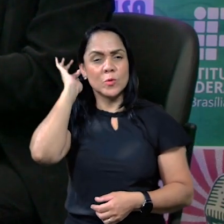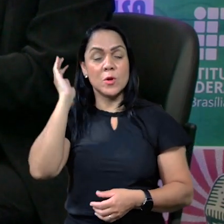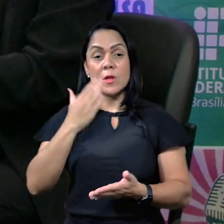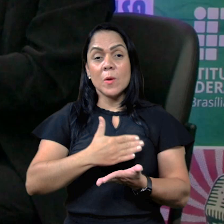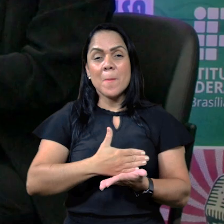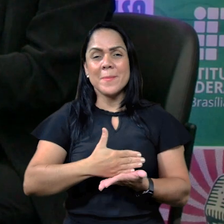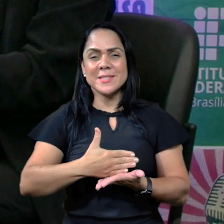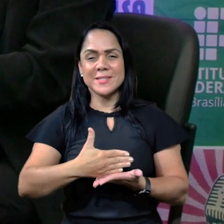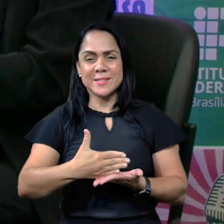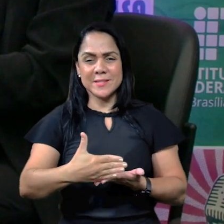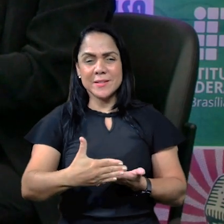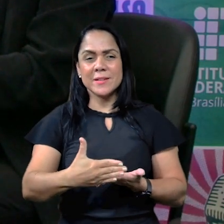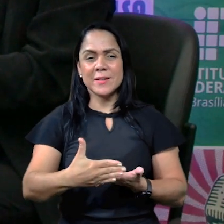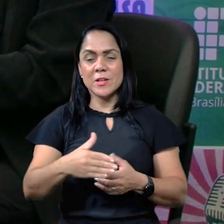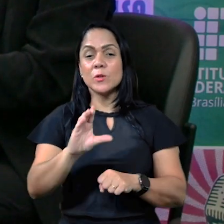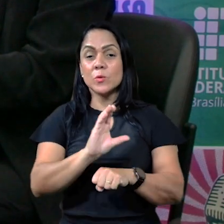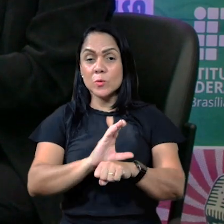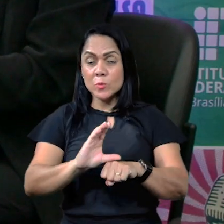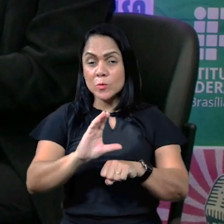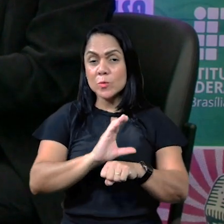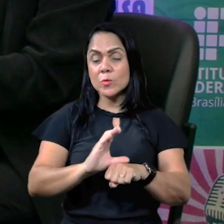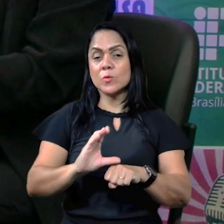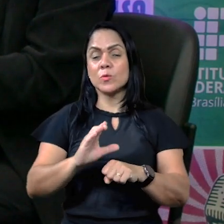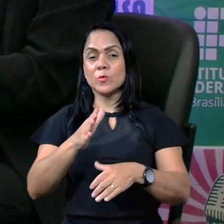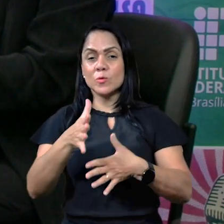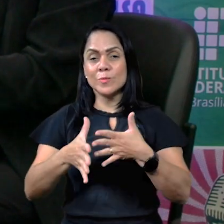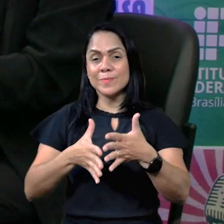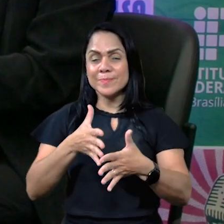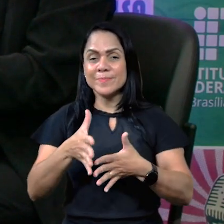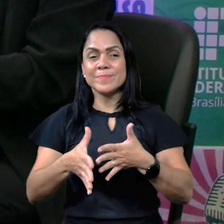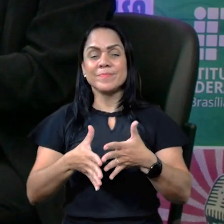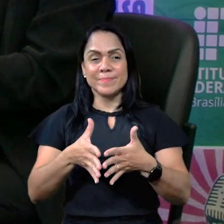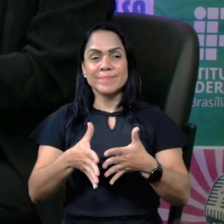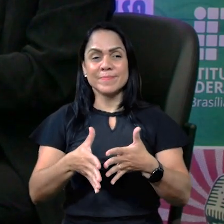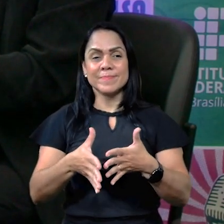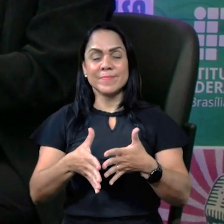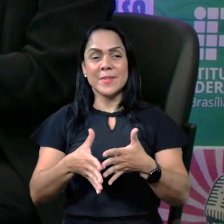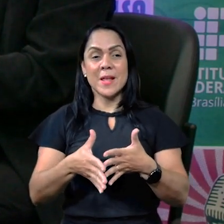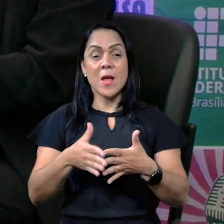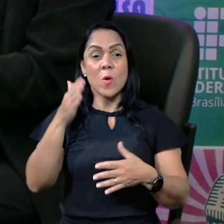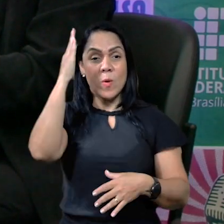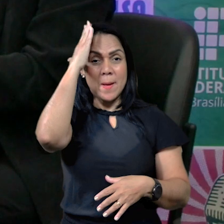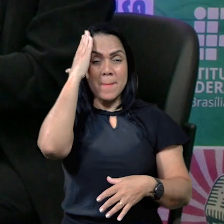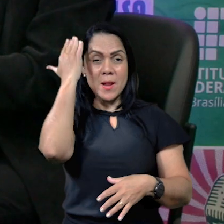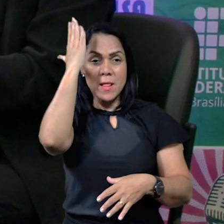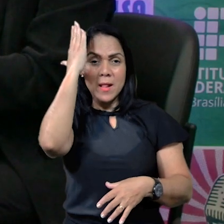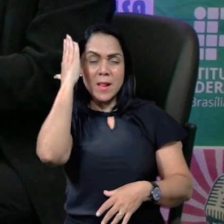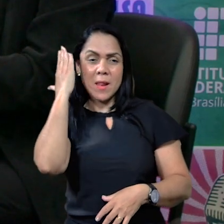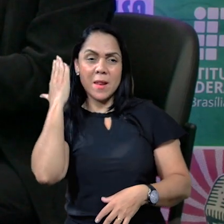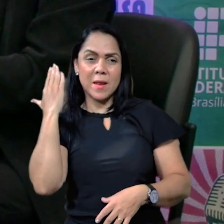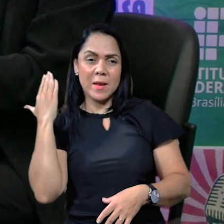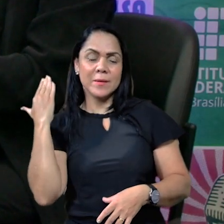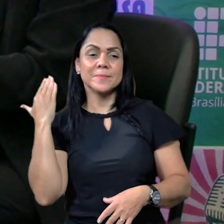iniciei nos cursos, na língua de sinais, uhum, eu tinha o cabelo alisado, uhum,